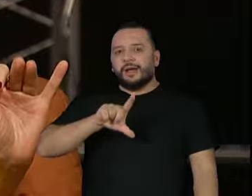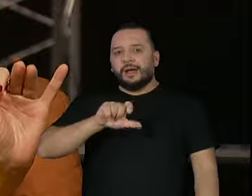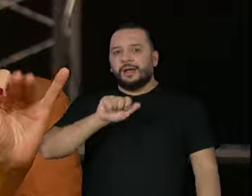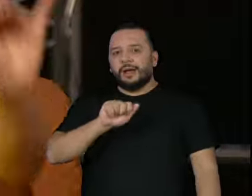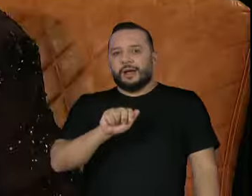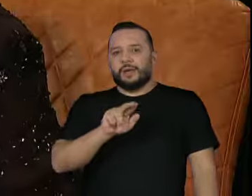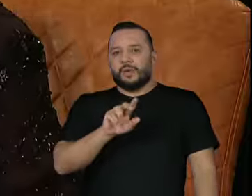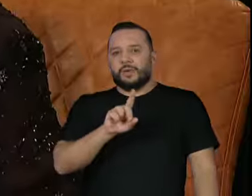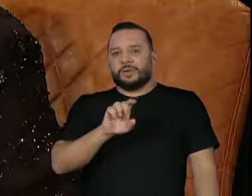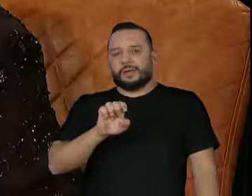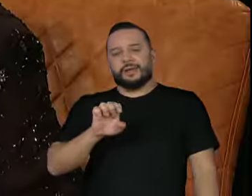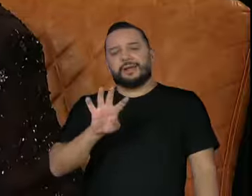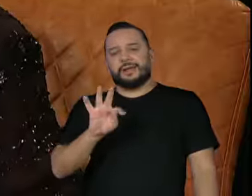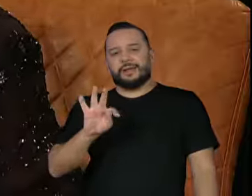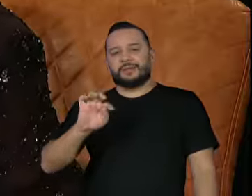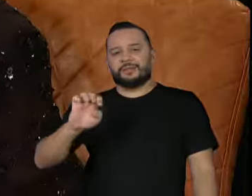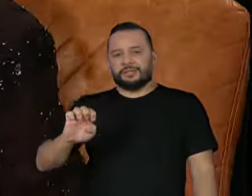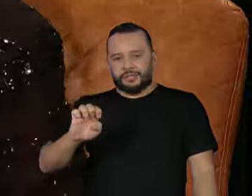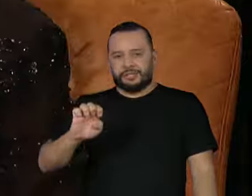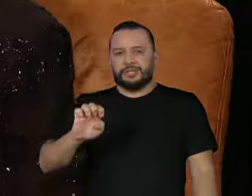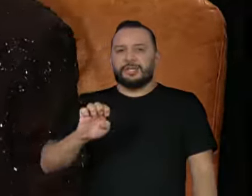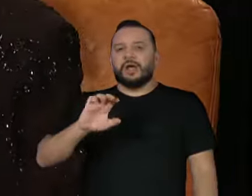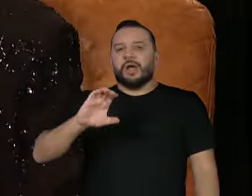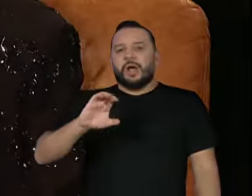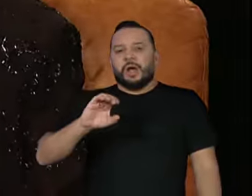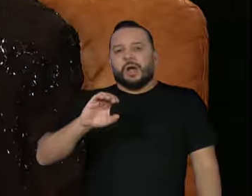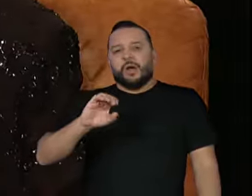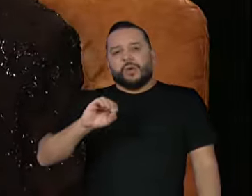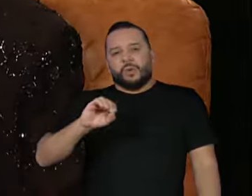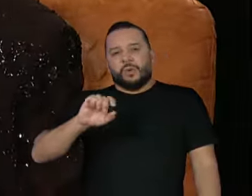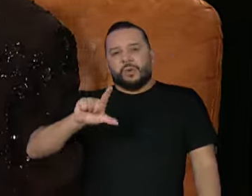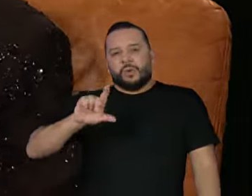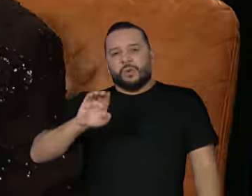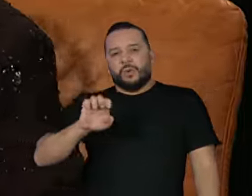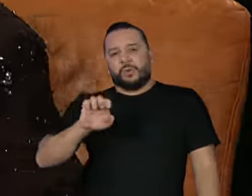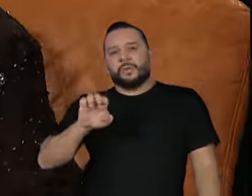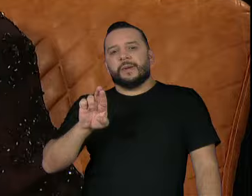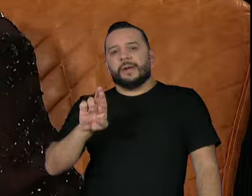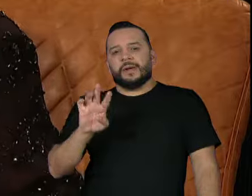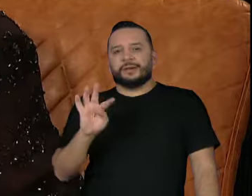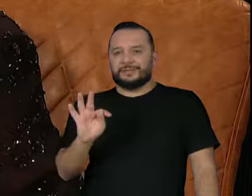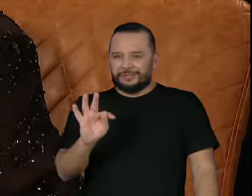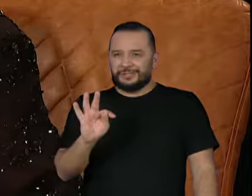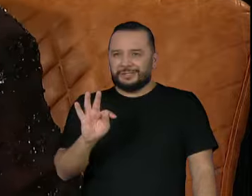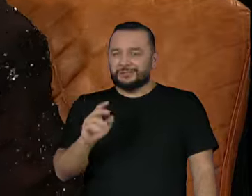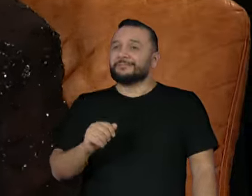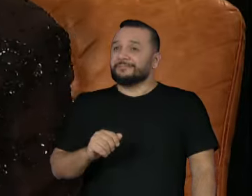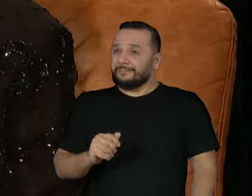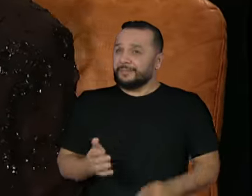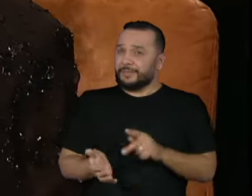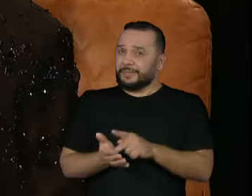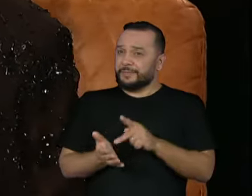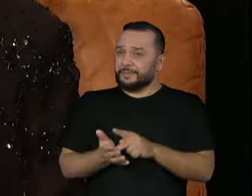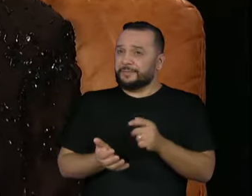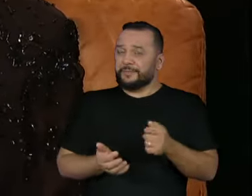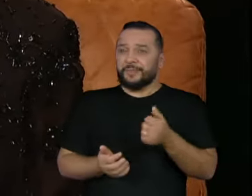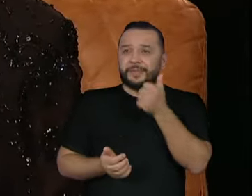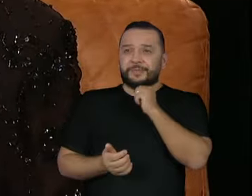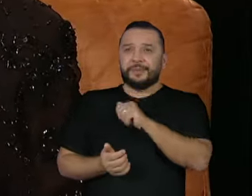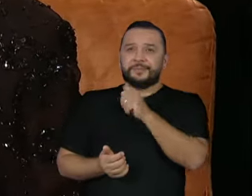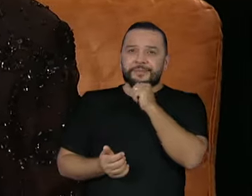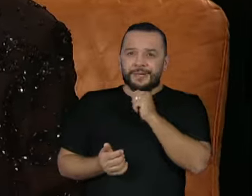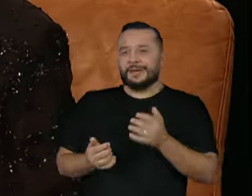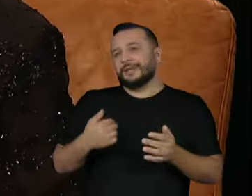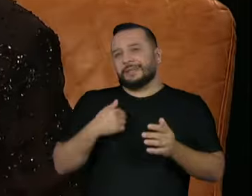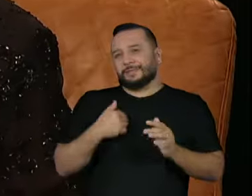Colbert. Claudete Soares. Colbert Soares. Minha mãe brigou muito durante algum tempo, porque ela